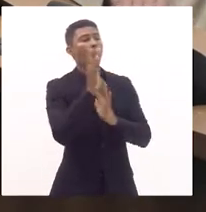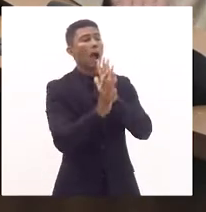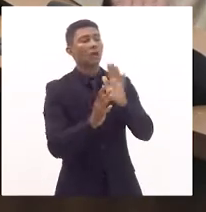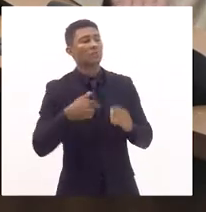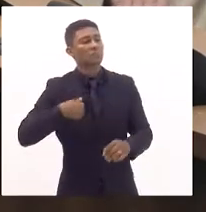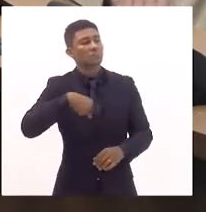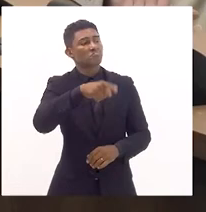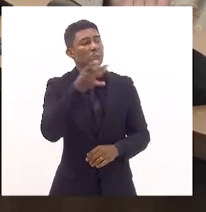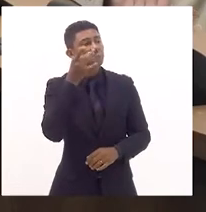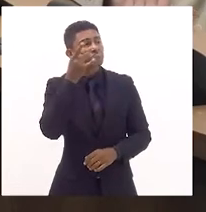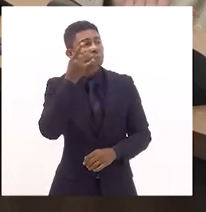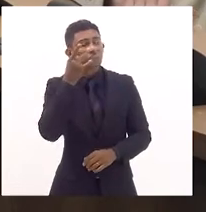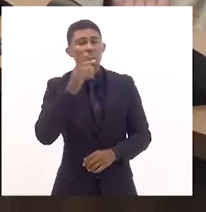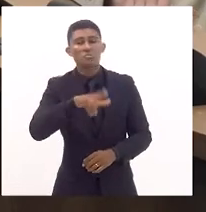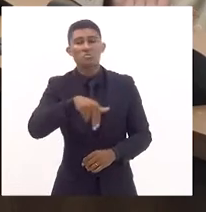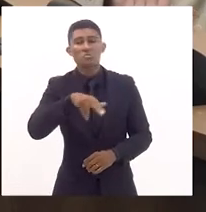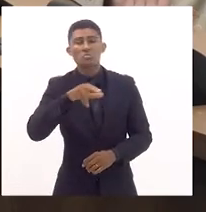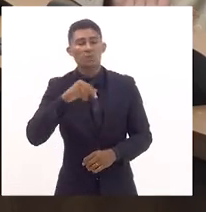na floresta,